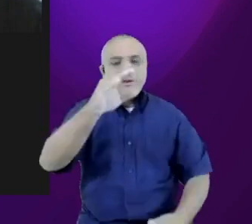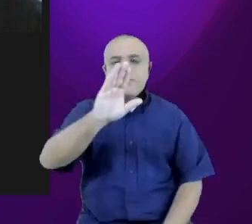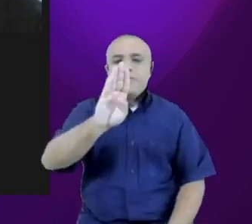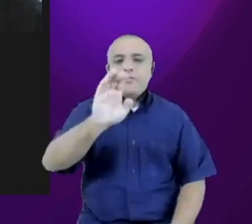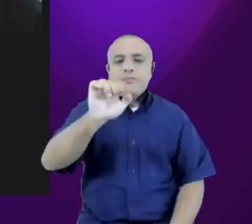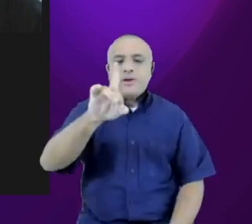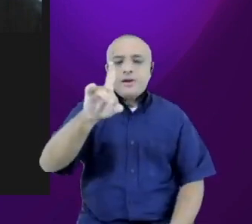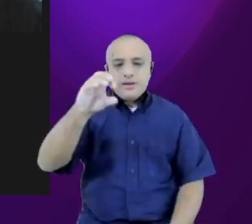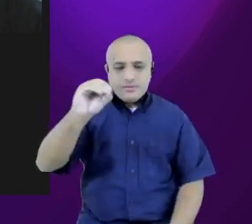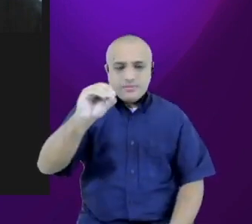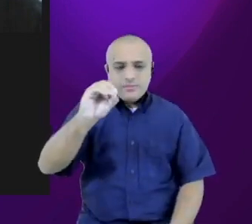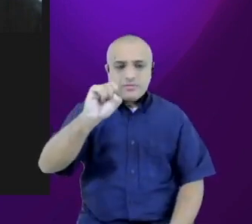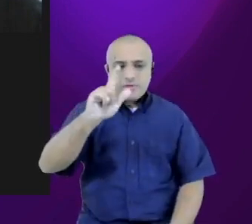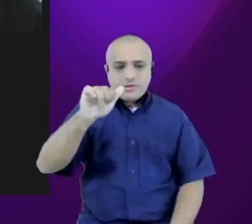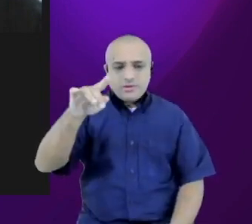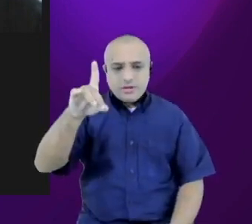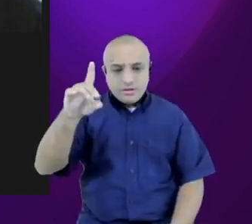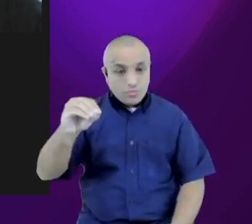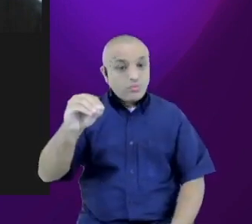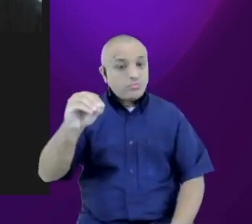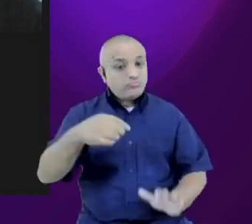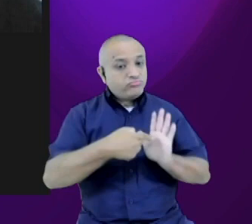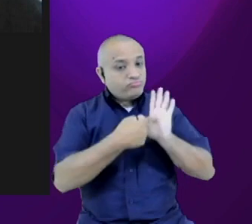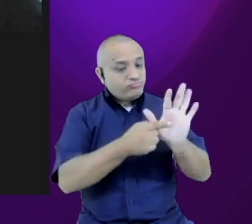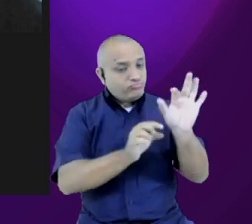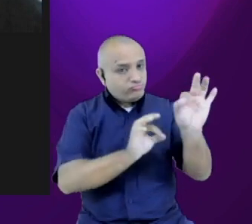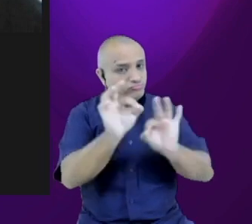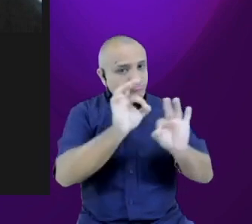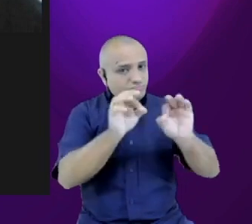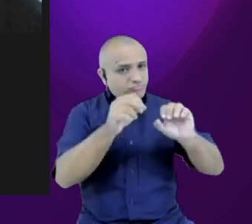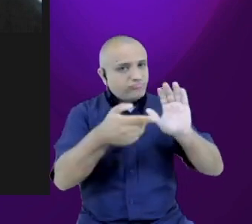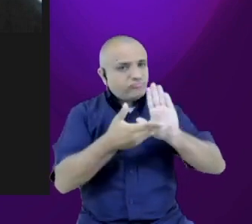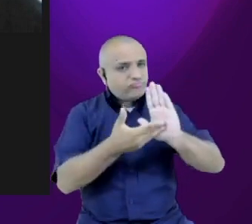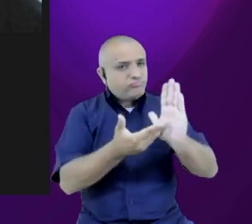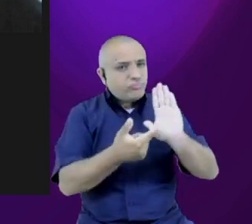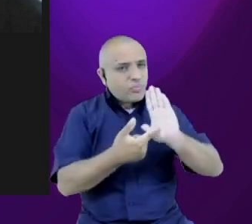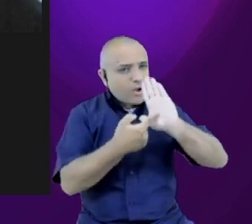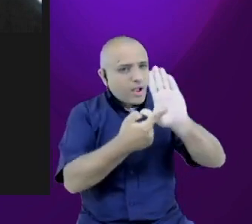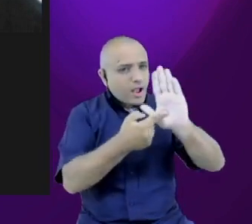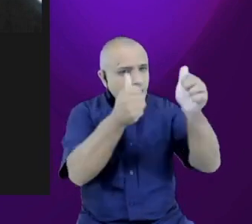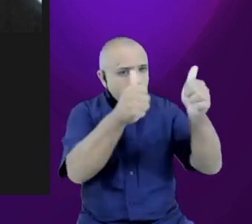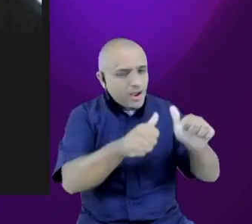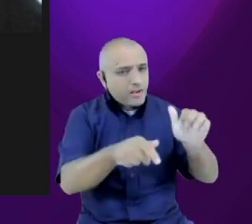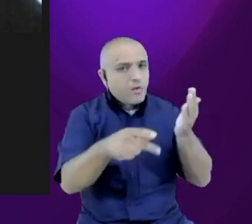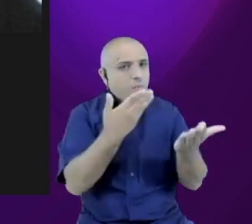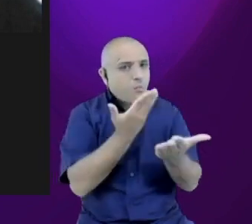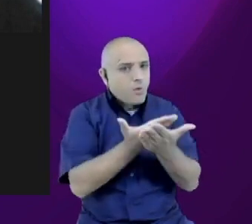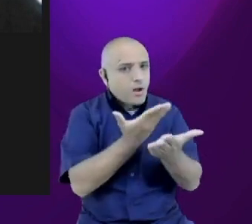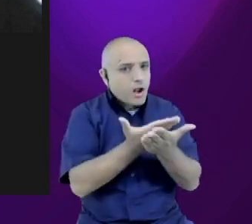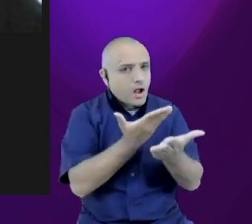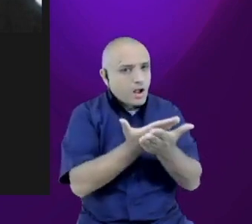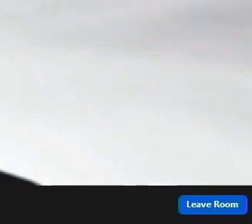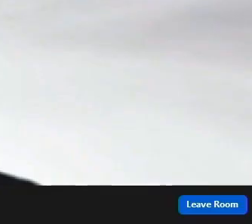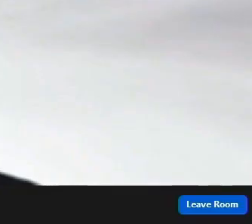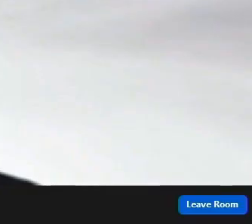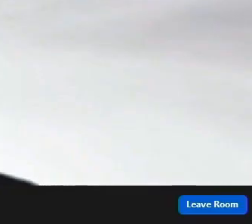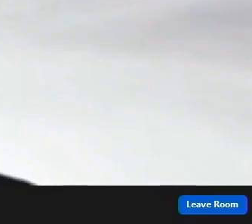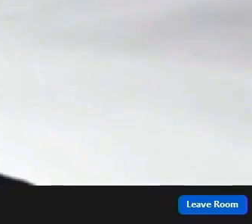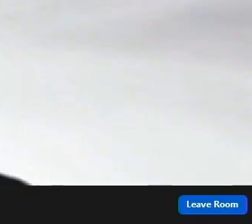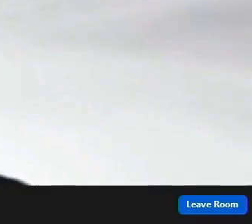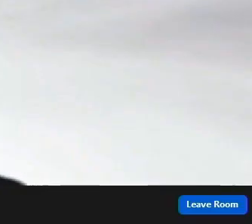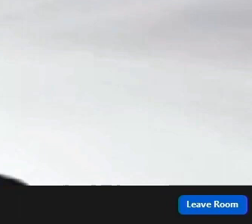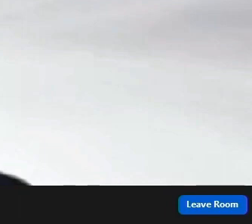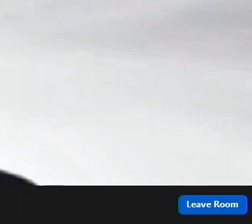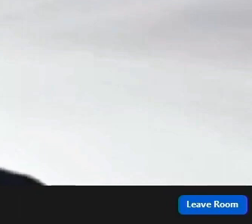que concedeu algumas imagens aqui para a aula. Eu vou compartilhar a tela, só um minuto. Eu sou